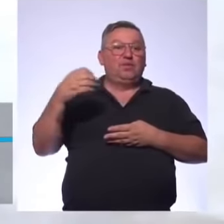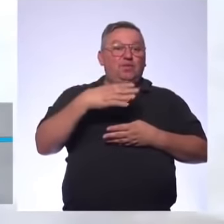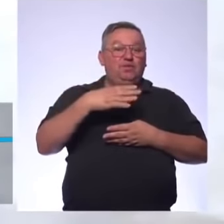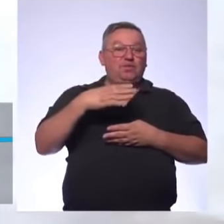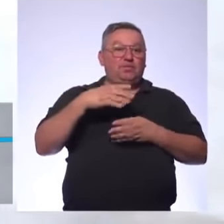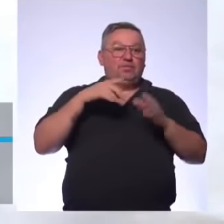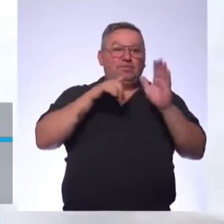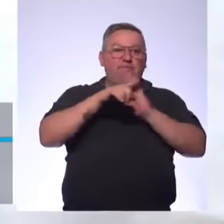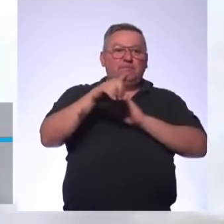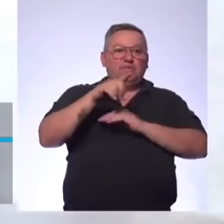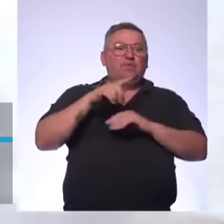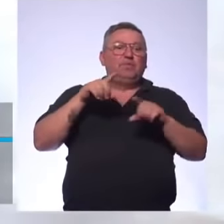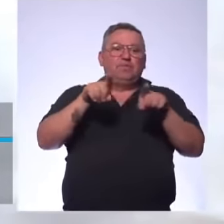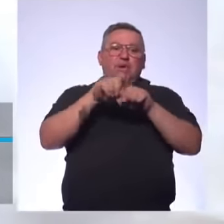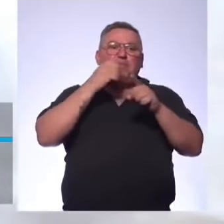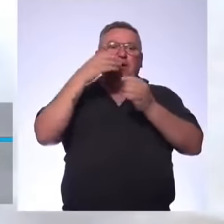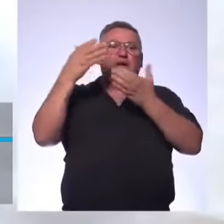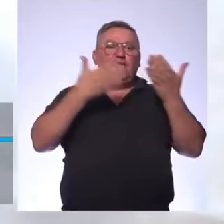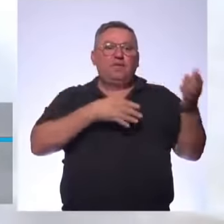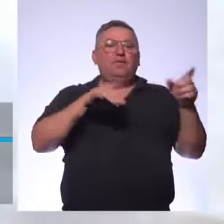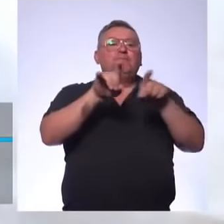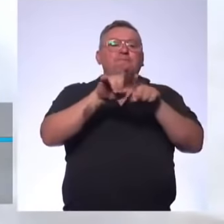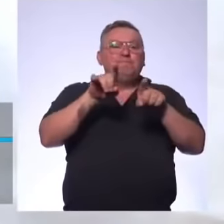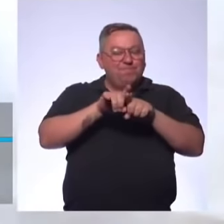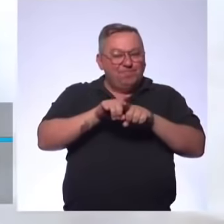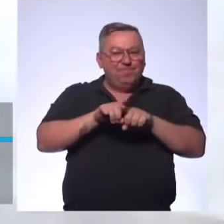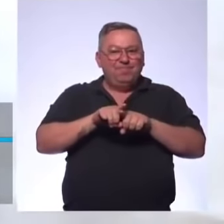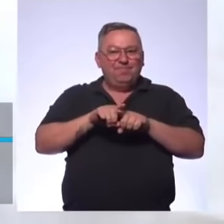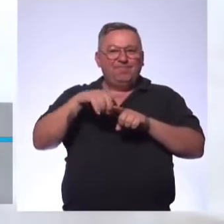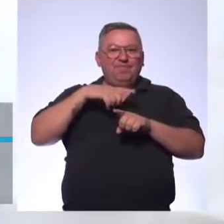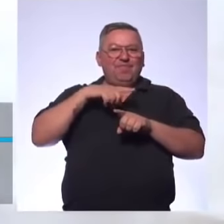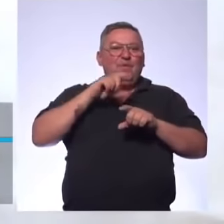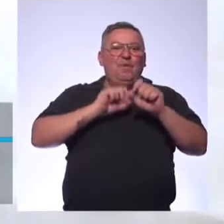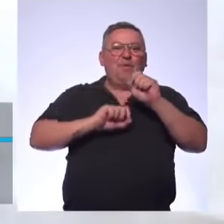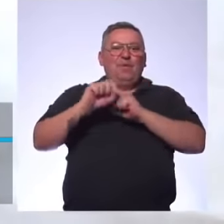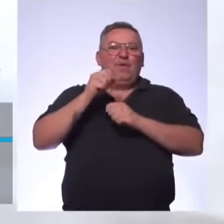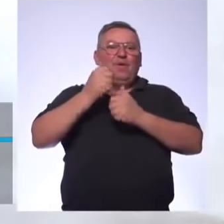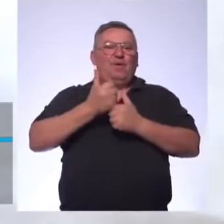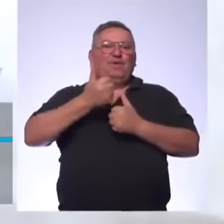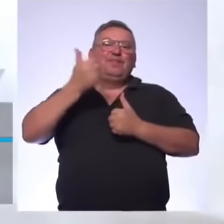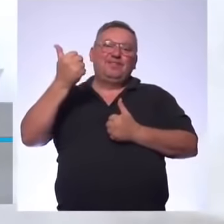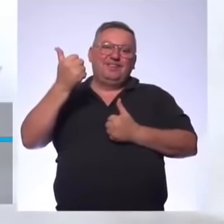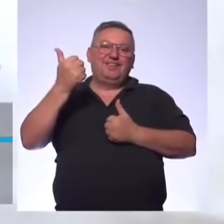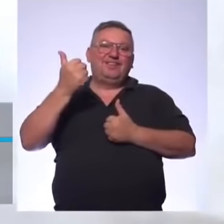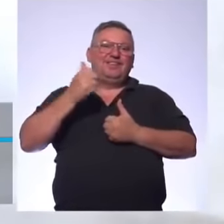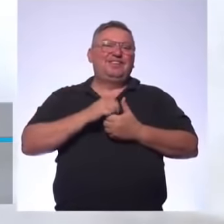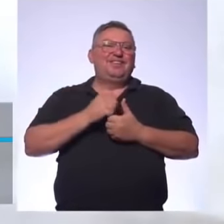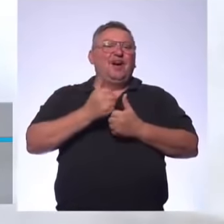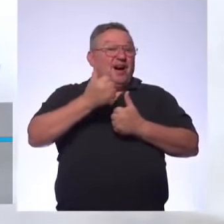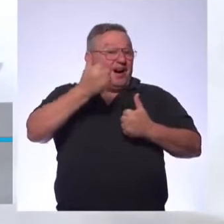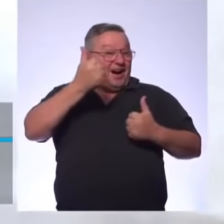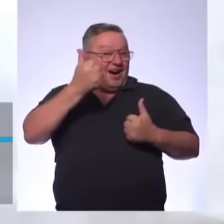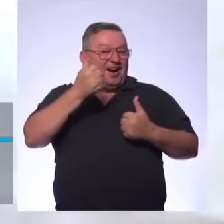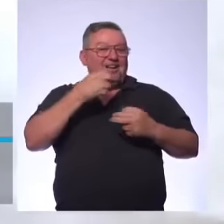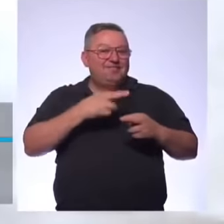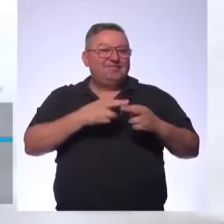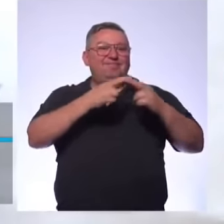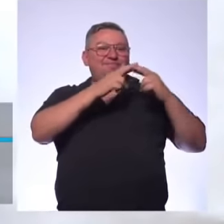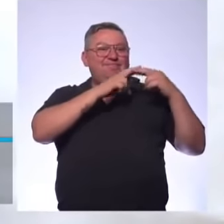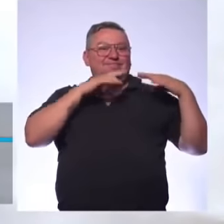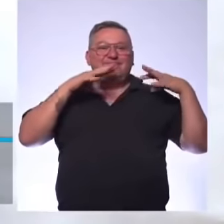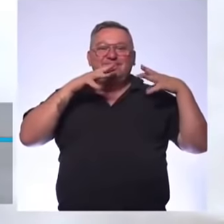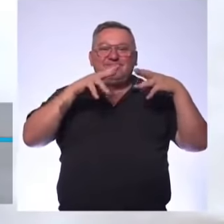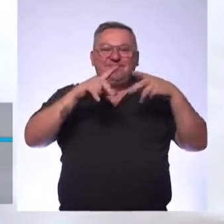aqui que eu não perguntei o nome mas sejam bem-vindos também e temos quem o diretor ele é o responsável